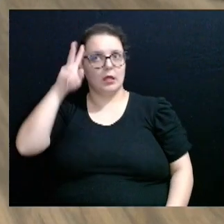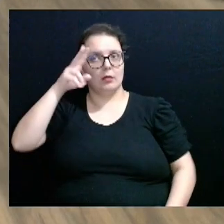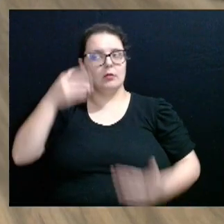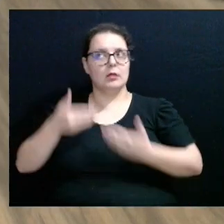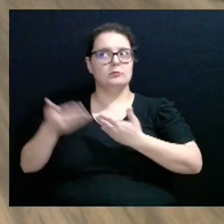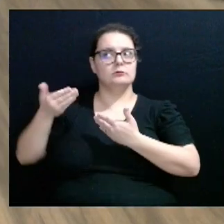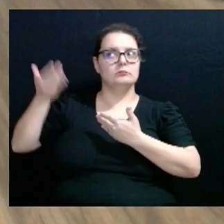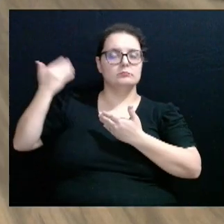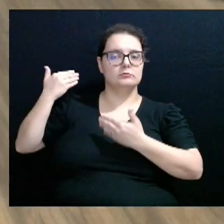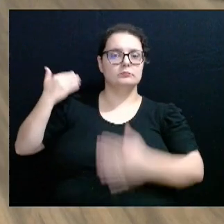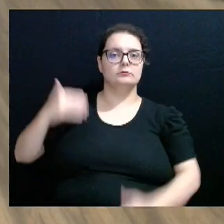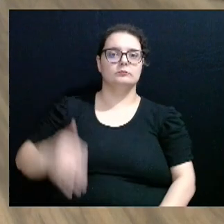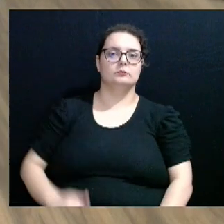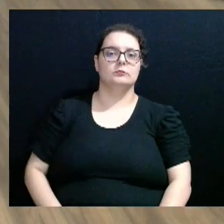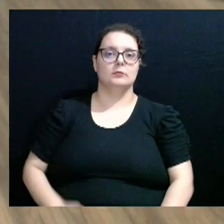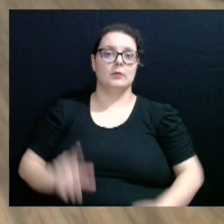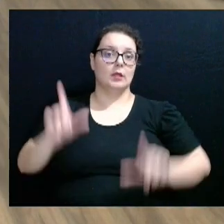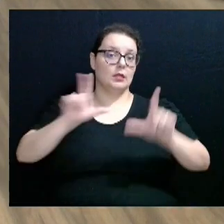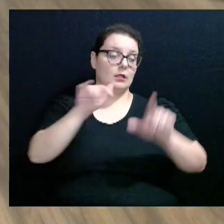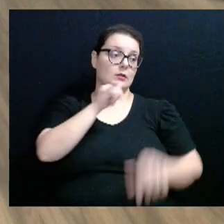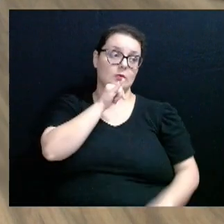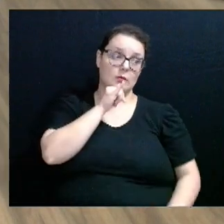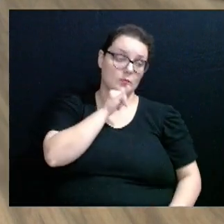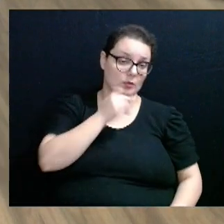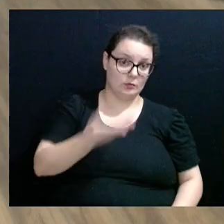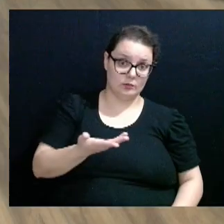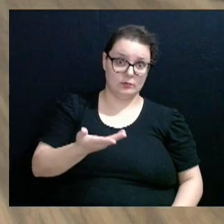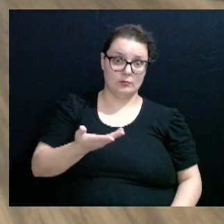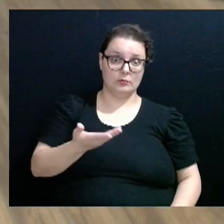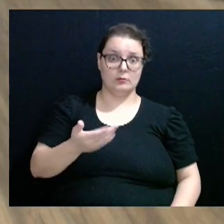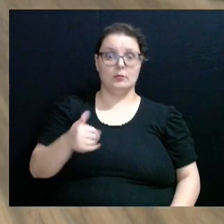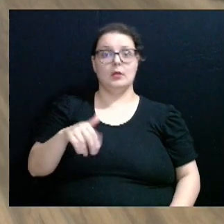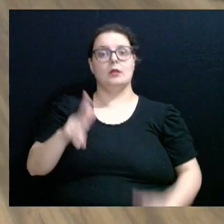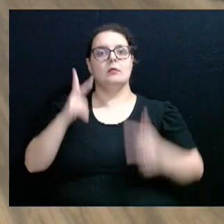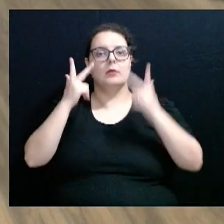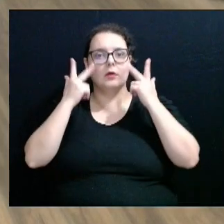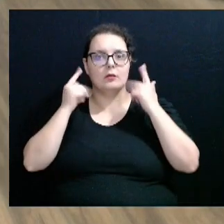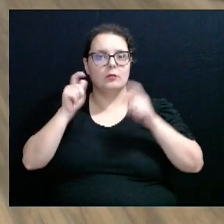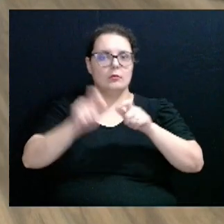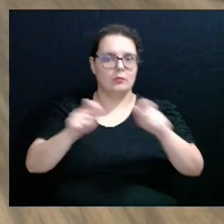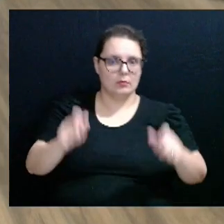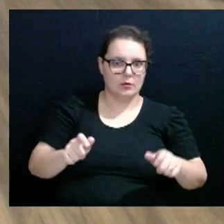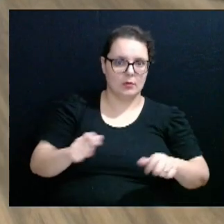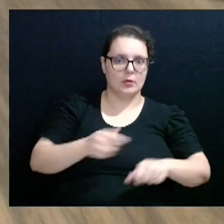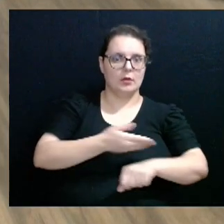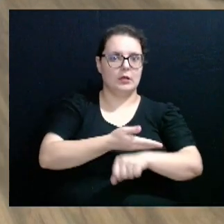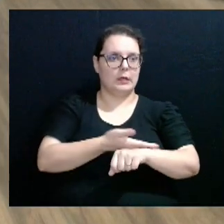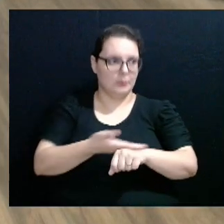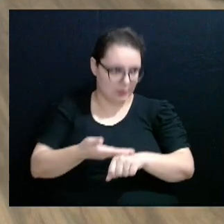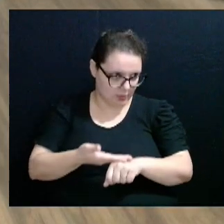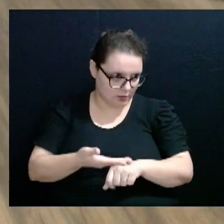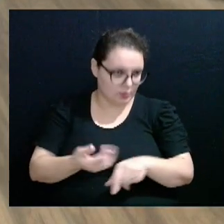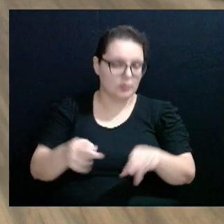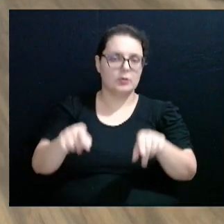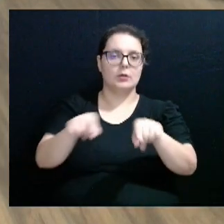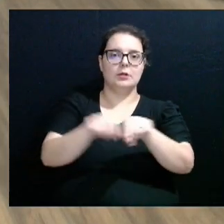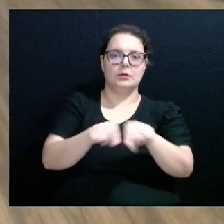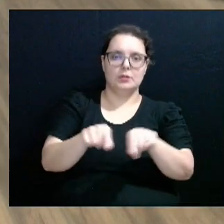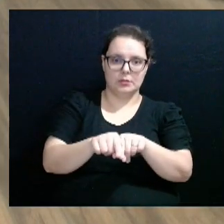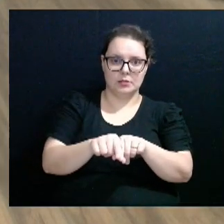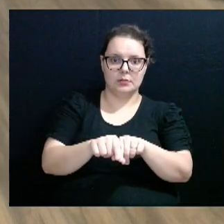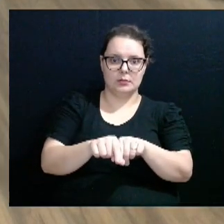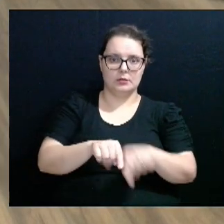na TV, por exemplo, era mais comum ver pessoas de pele branca, inclusive nas bancadas de